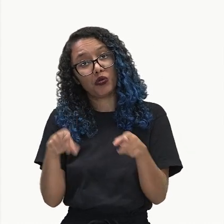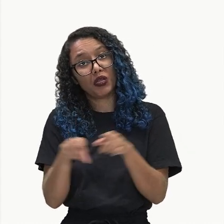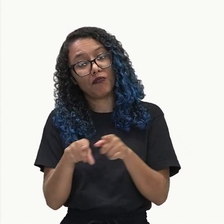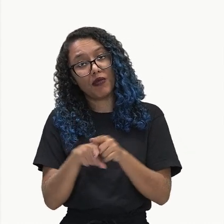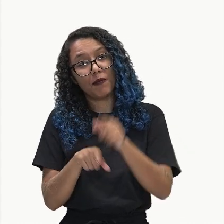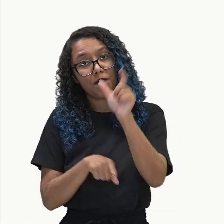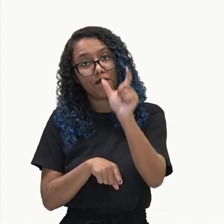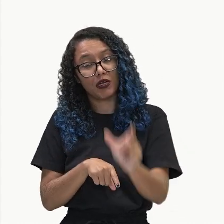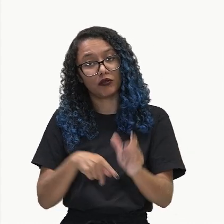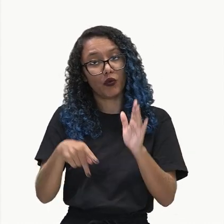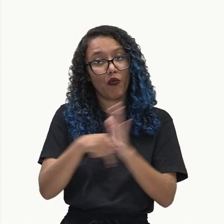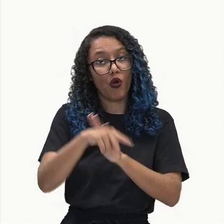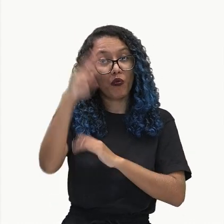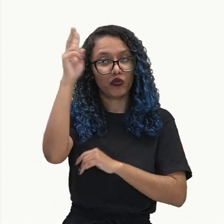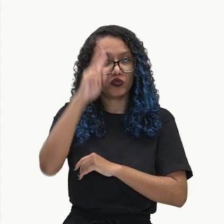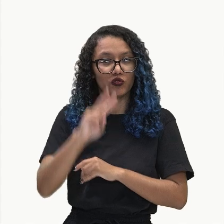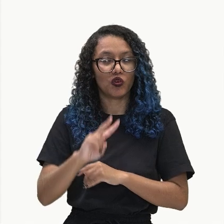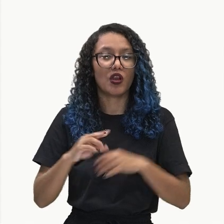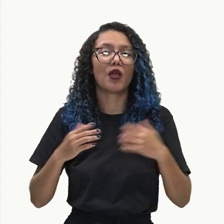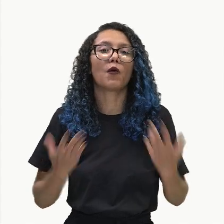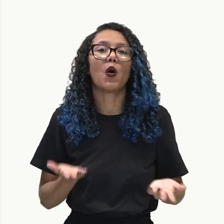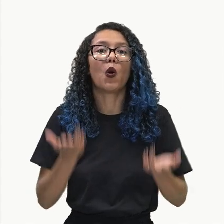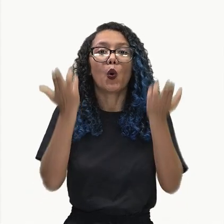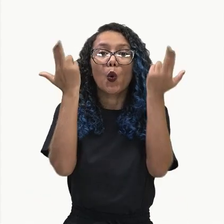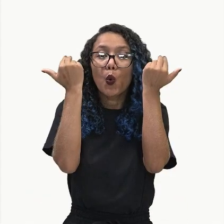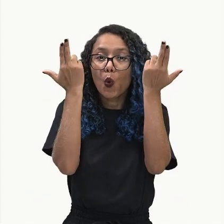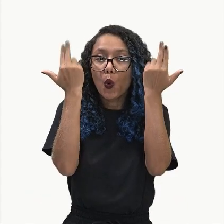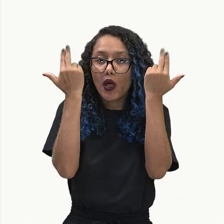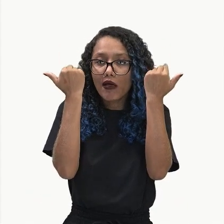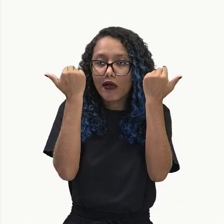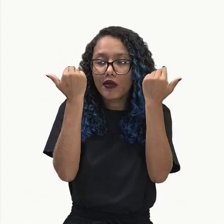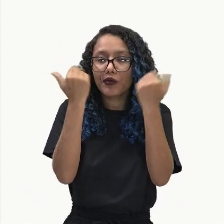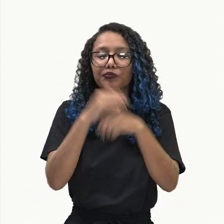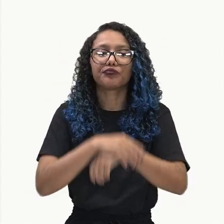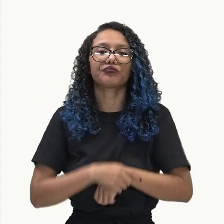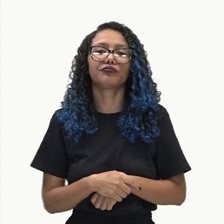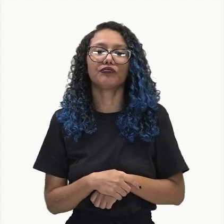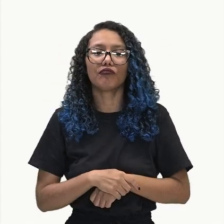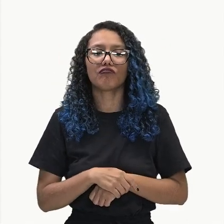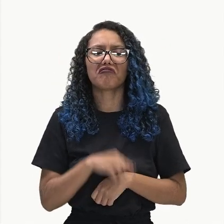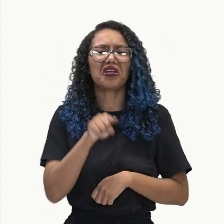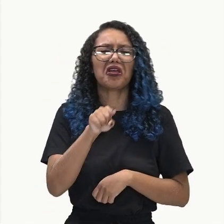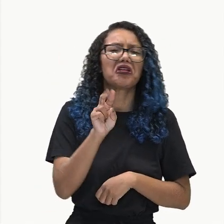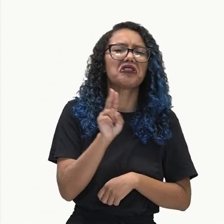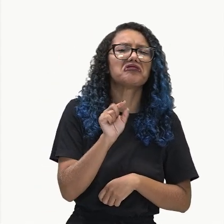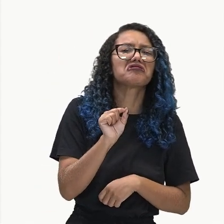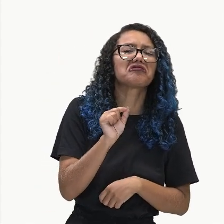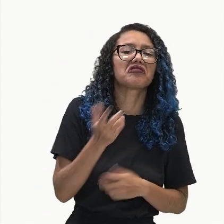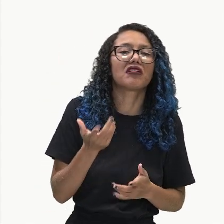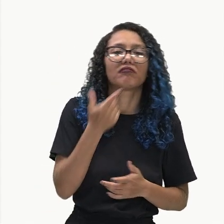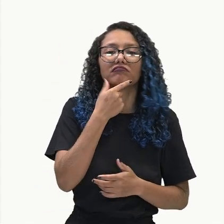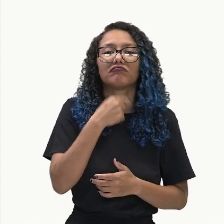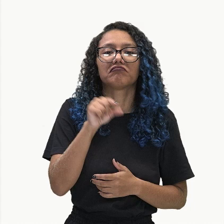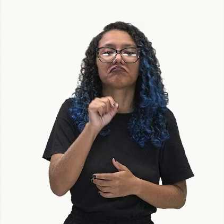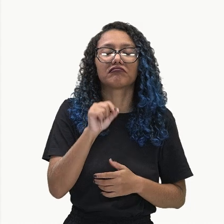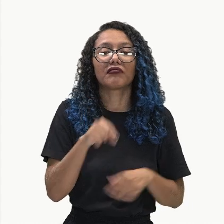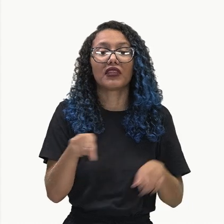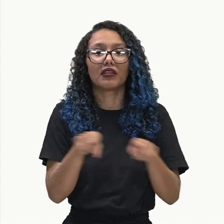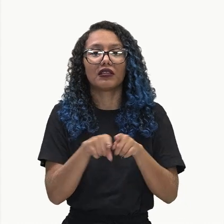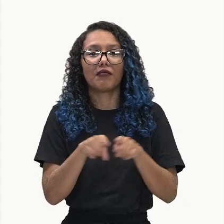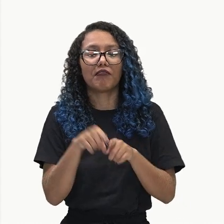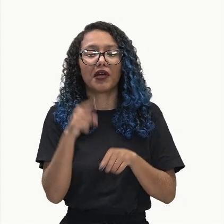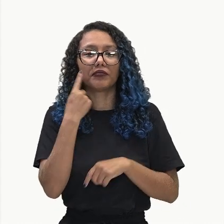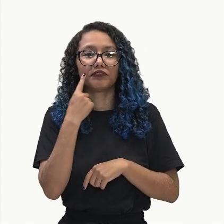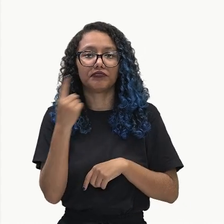que é o coelho, né? Quem é ele, no português? Quem la chama? Eu quero saber quem chama